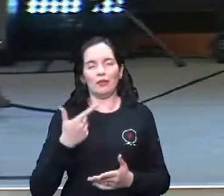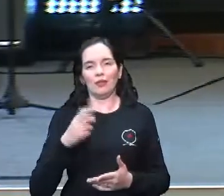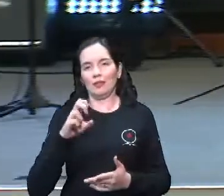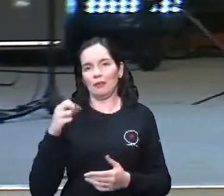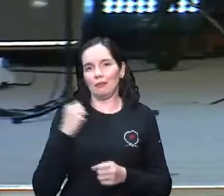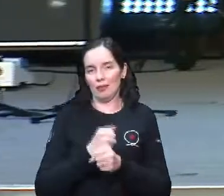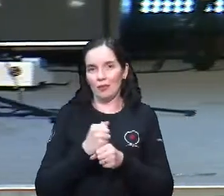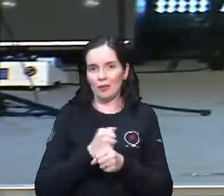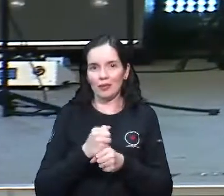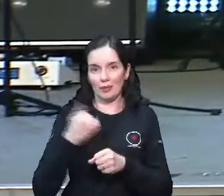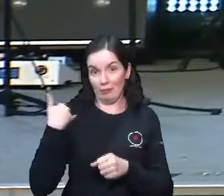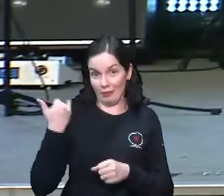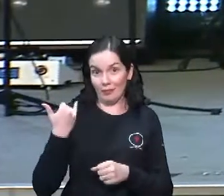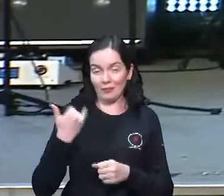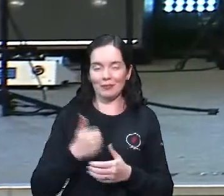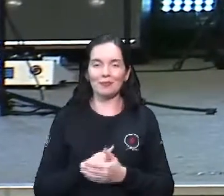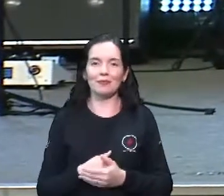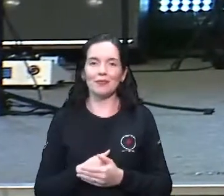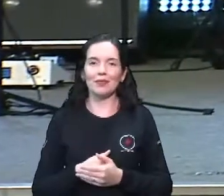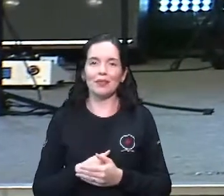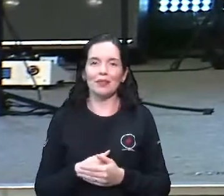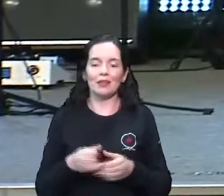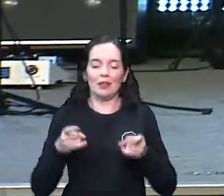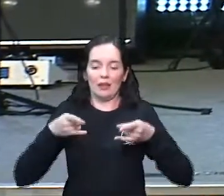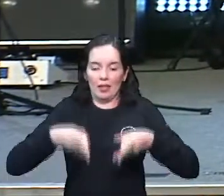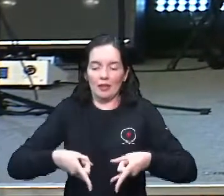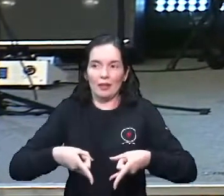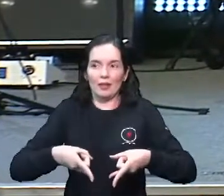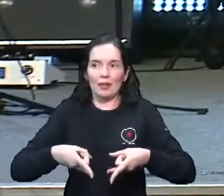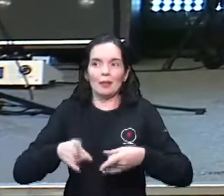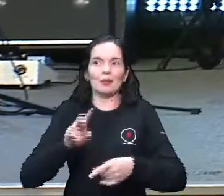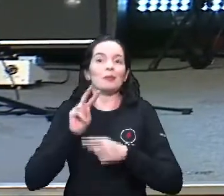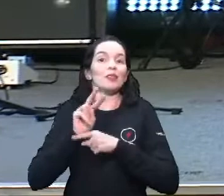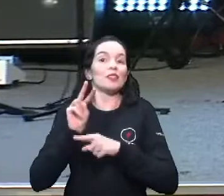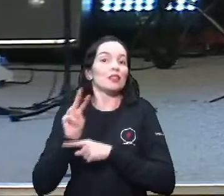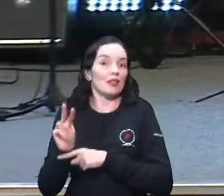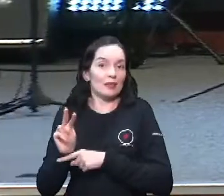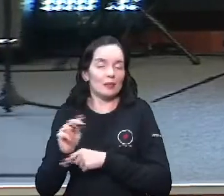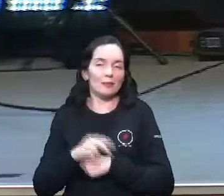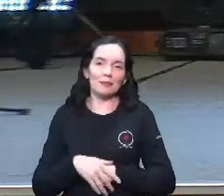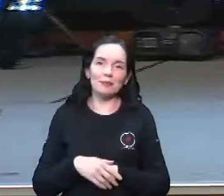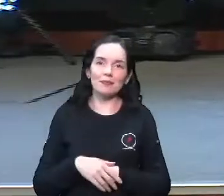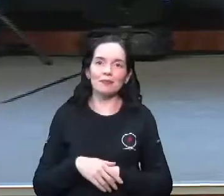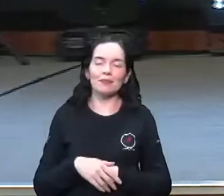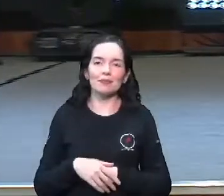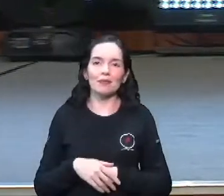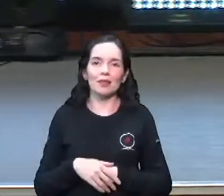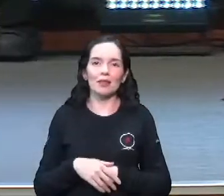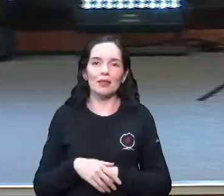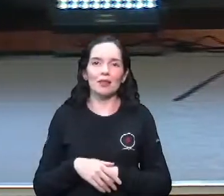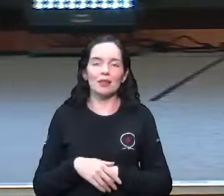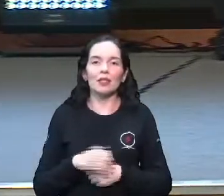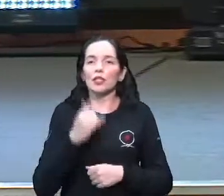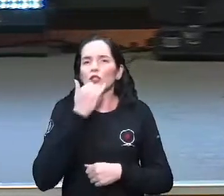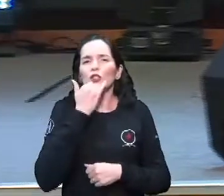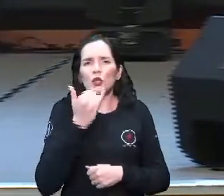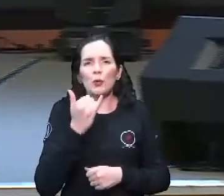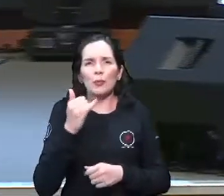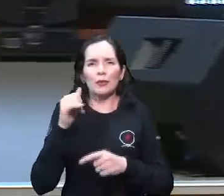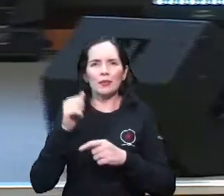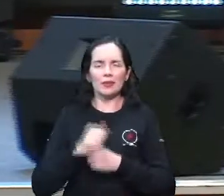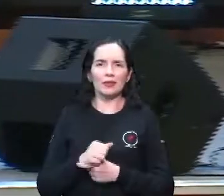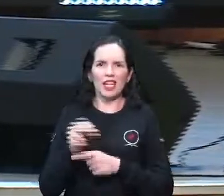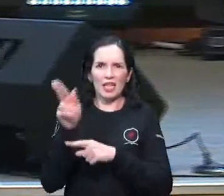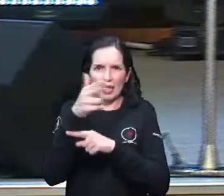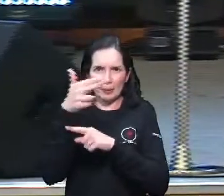eu arrumei uma câmera emprestada, porque pensa, lembra da fita, irmão? Eu arrumei uma câmera emprestada, e naquela época, eu gravei